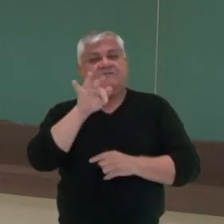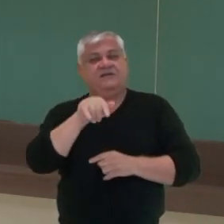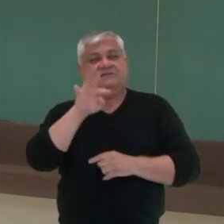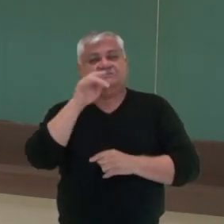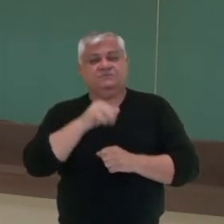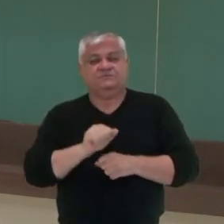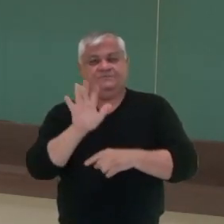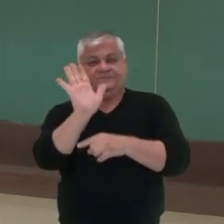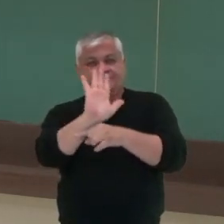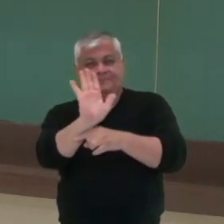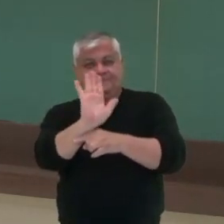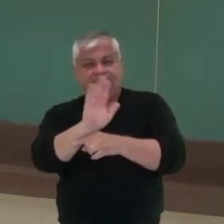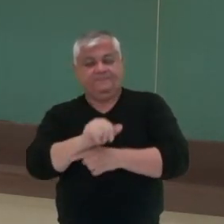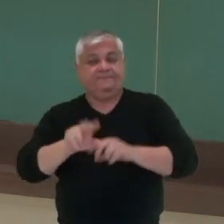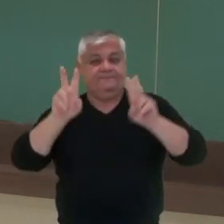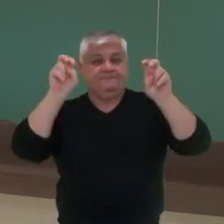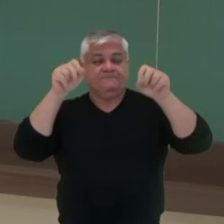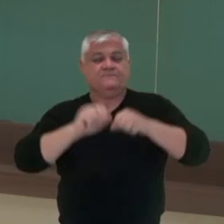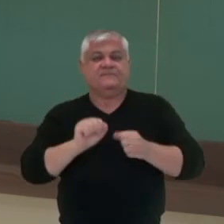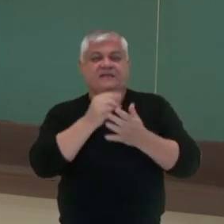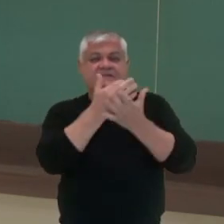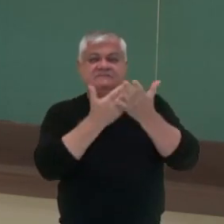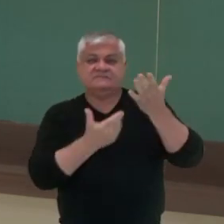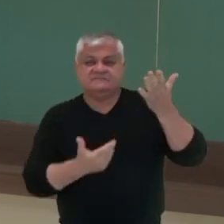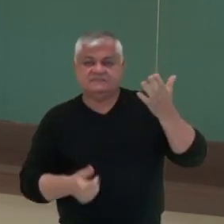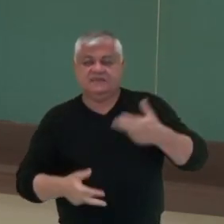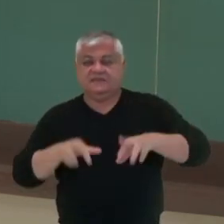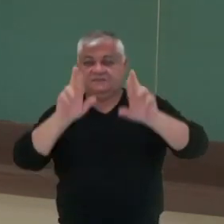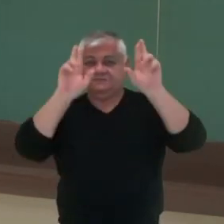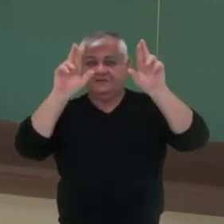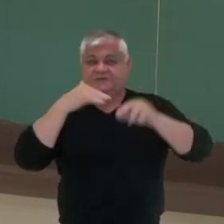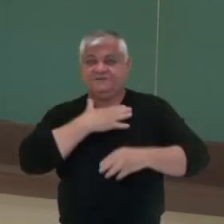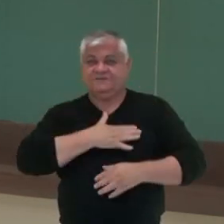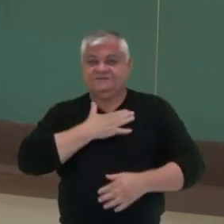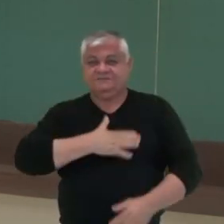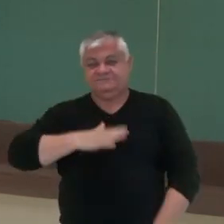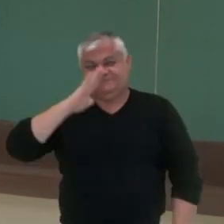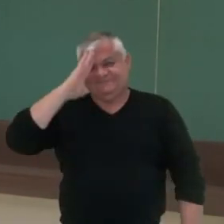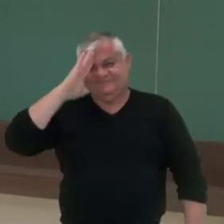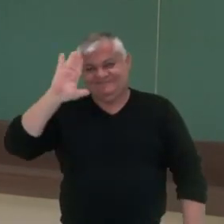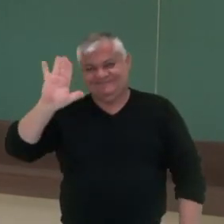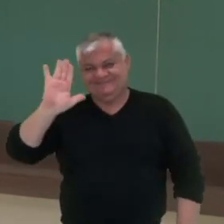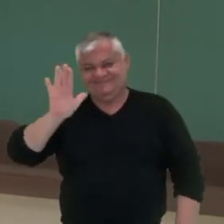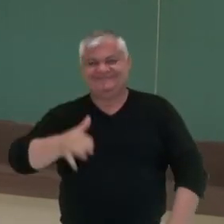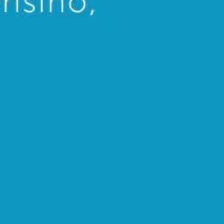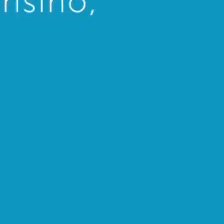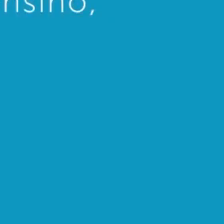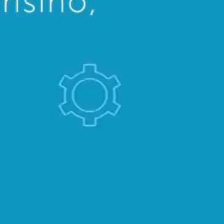Nesse vídeo nós falamos sobre sangue e linfa. Espero que vocês tenham gostado. Até breve!